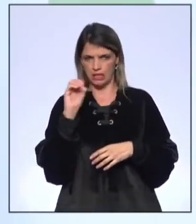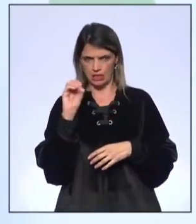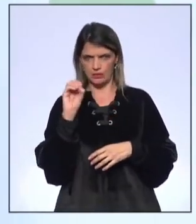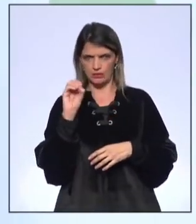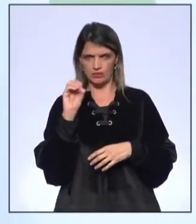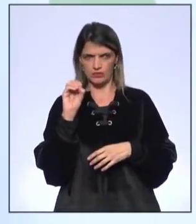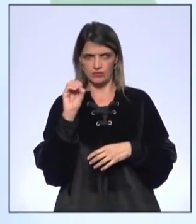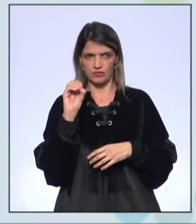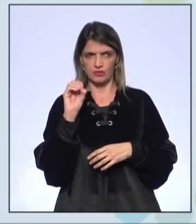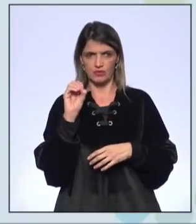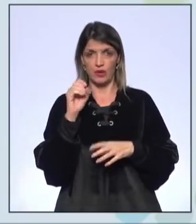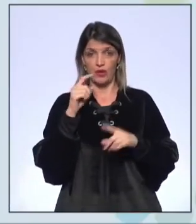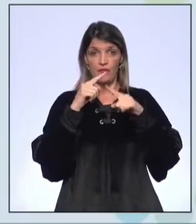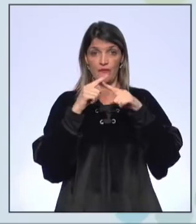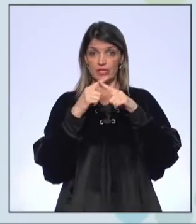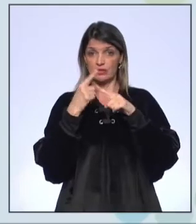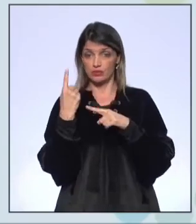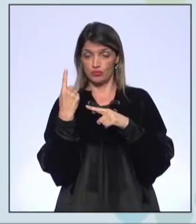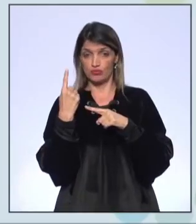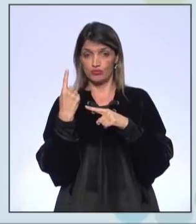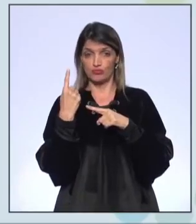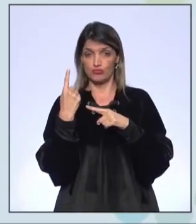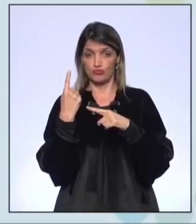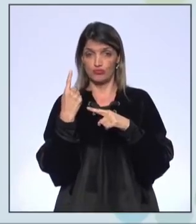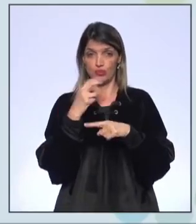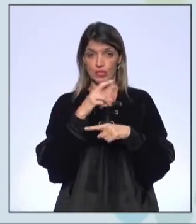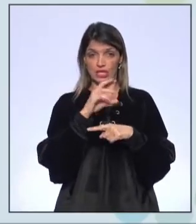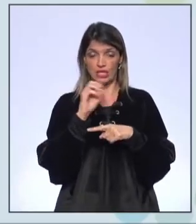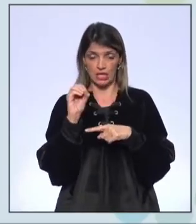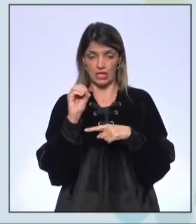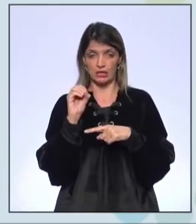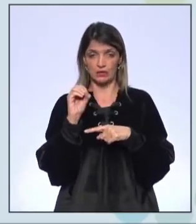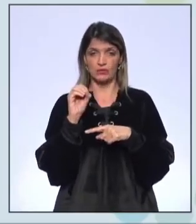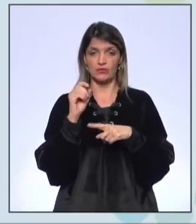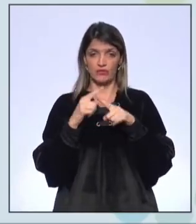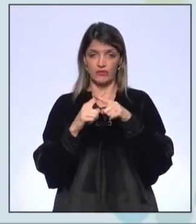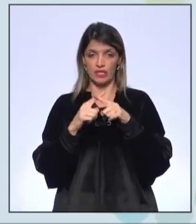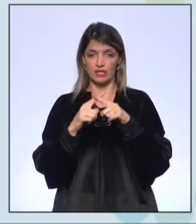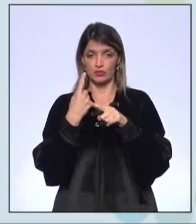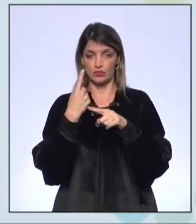certo? Vezes 1, 500. Vezes 35,